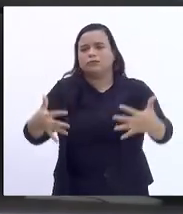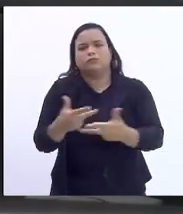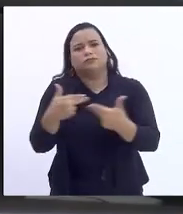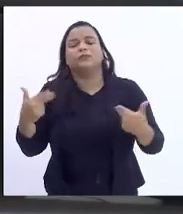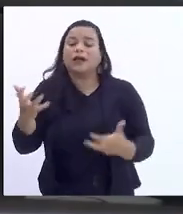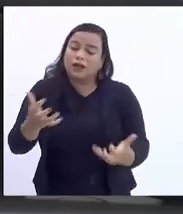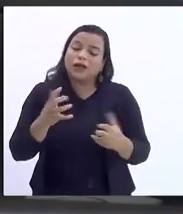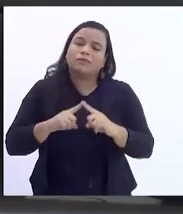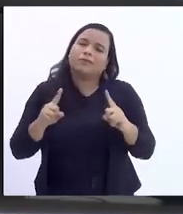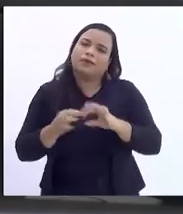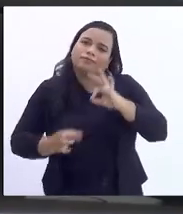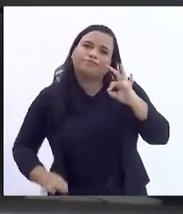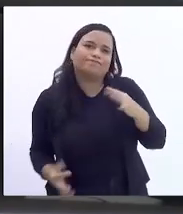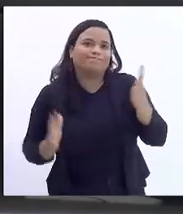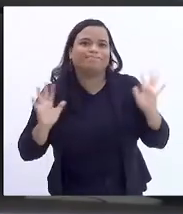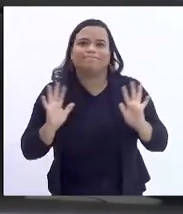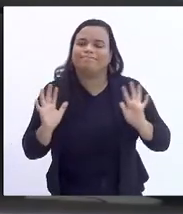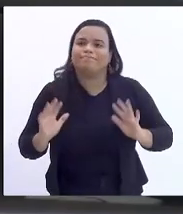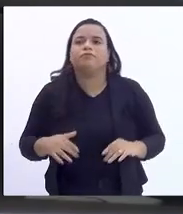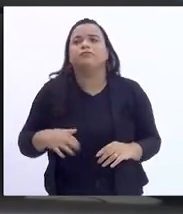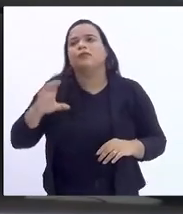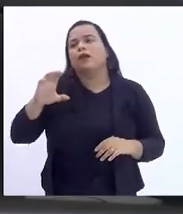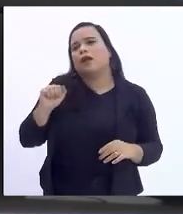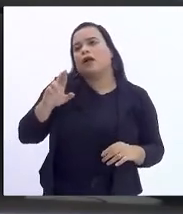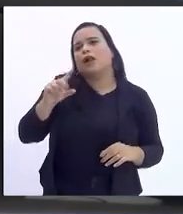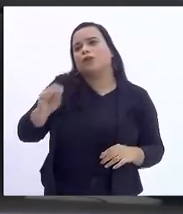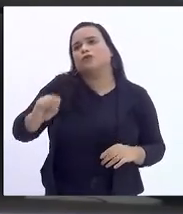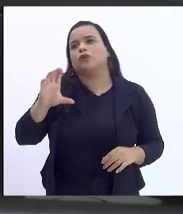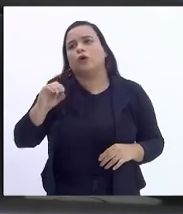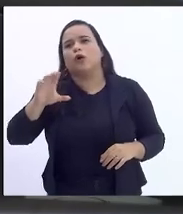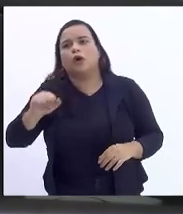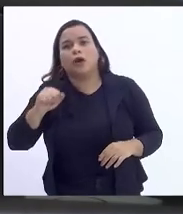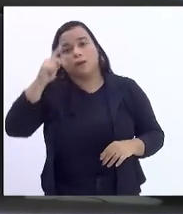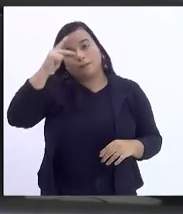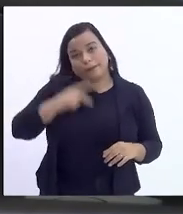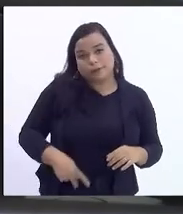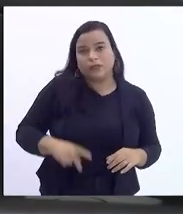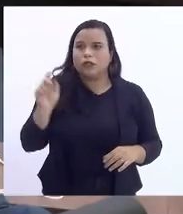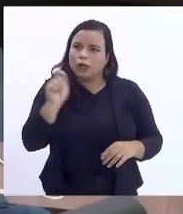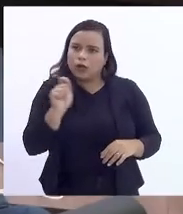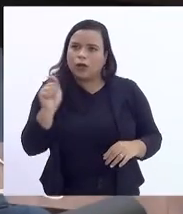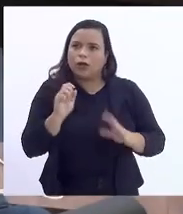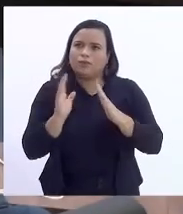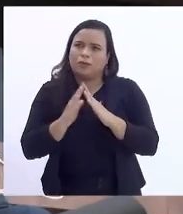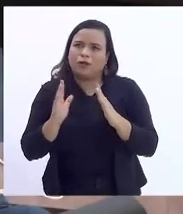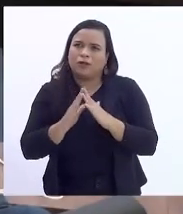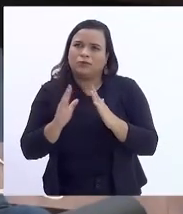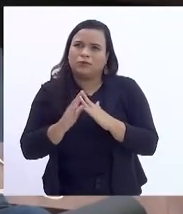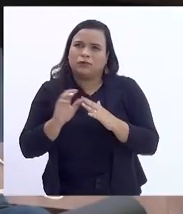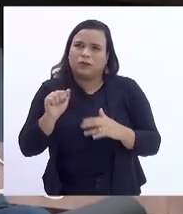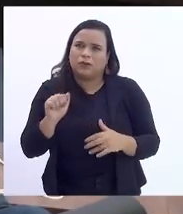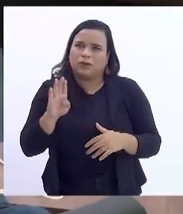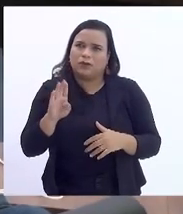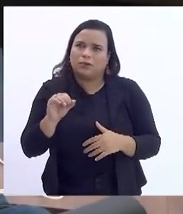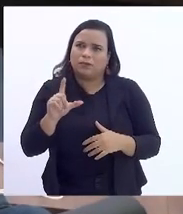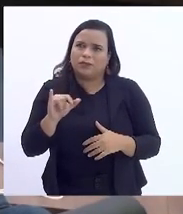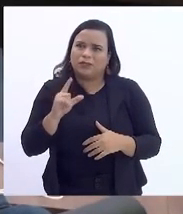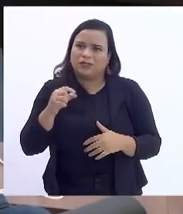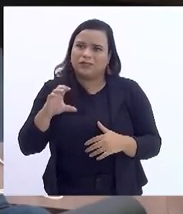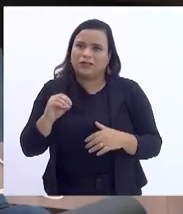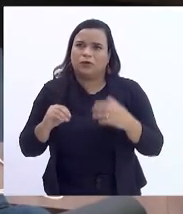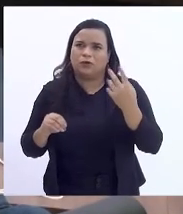indignação Carlos coca presidente da associação de moradores da Abolição dois minutos por